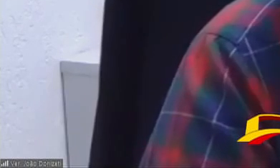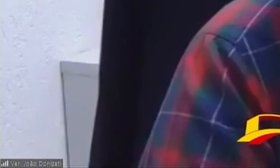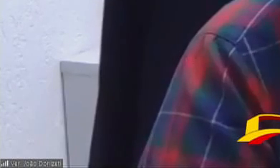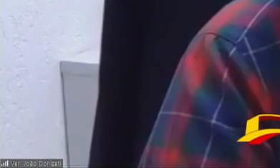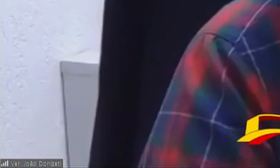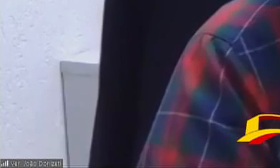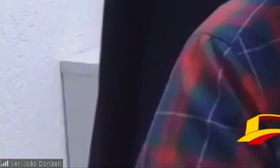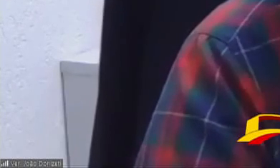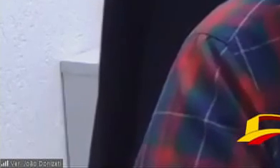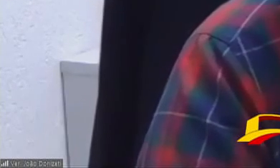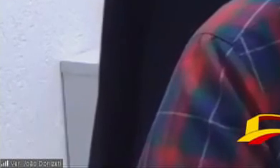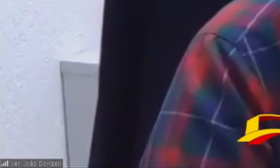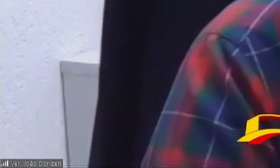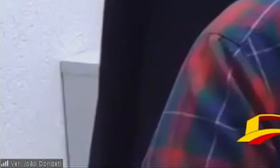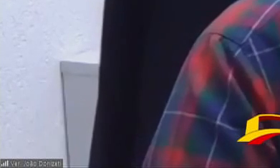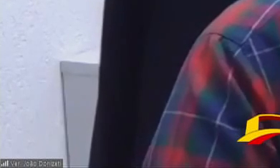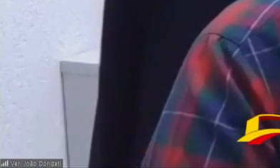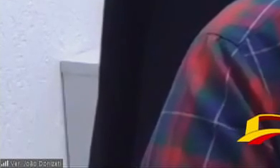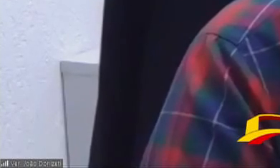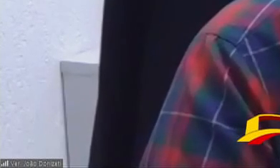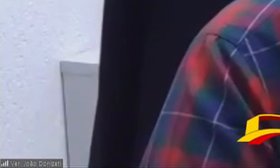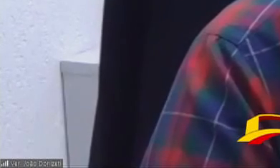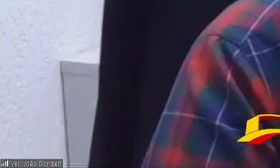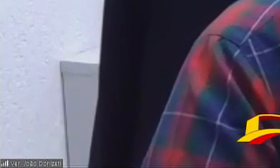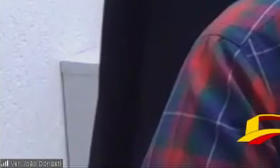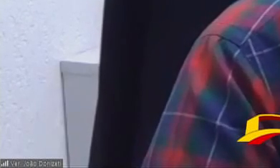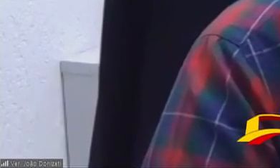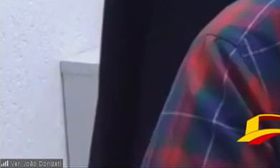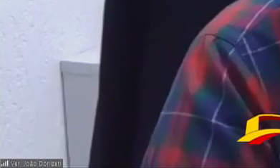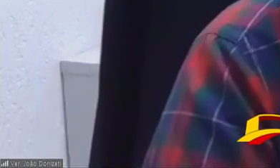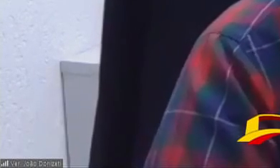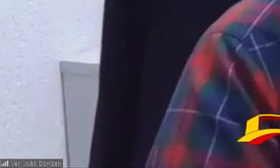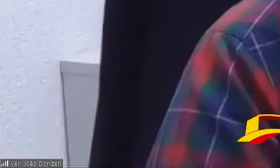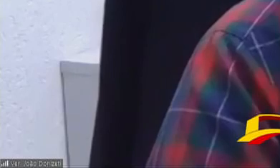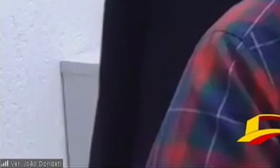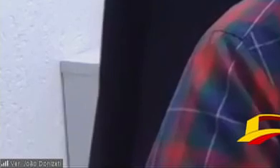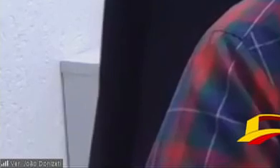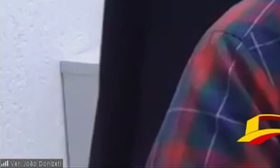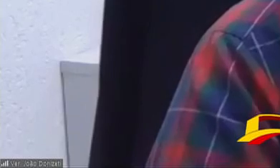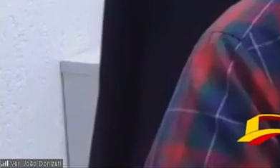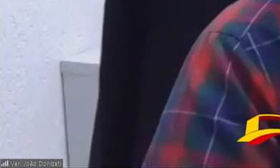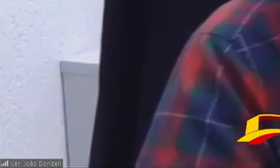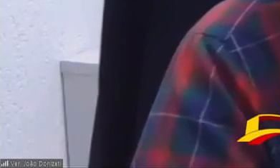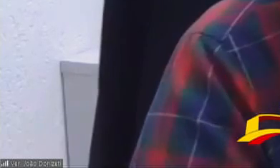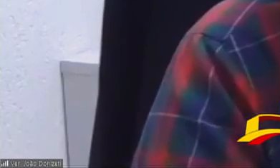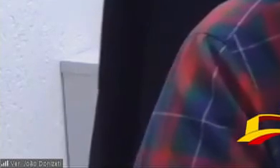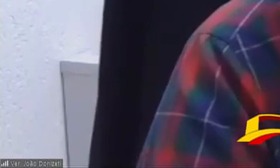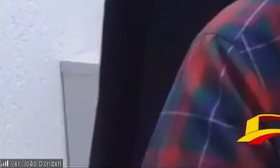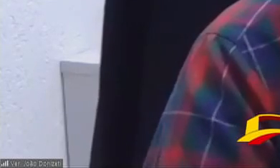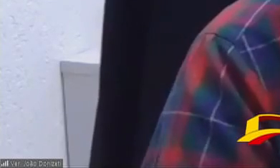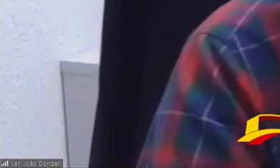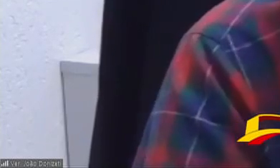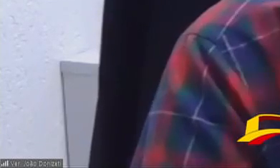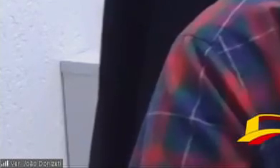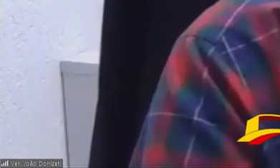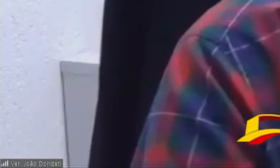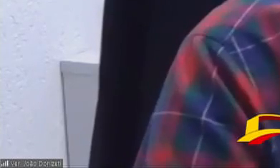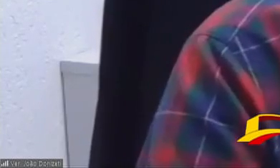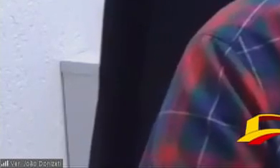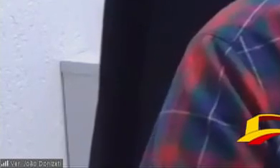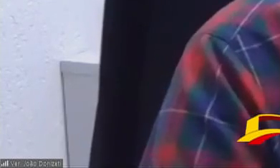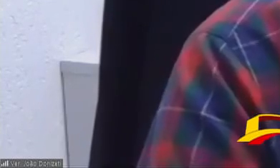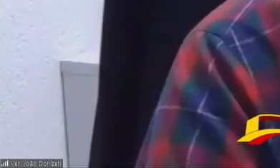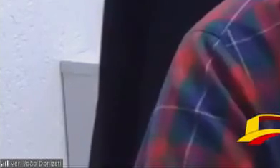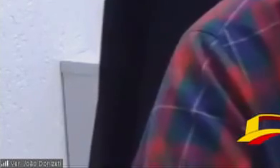que eu espero que nós possamos aprovar hoje, transformando em lei, é uma palavrinha mágica chamada